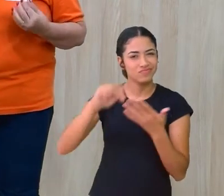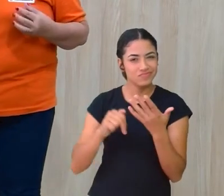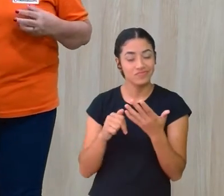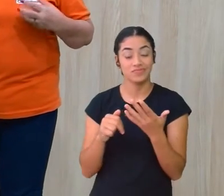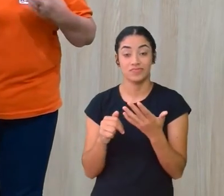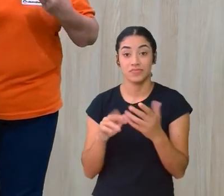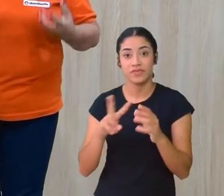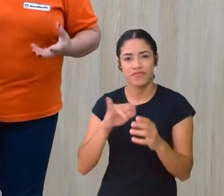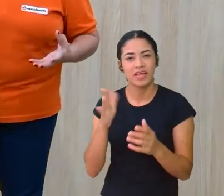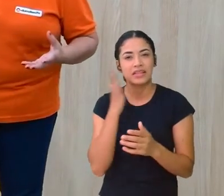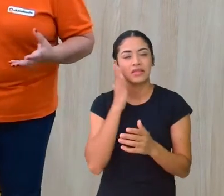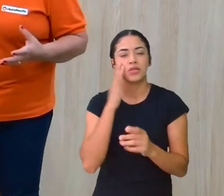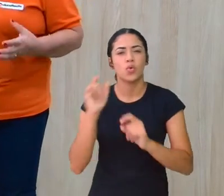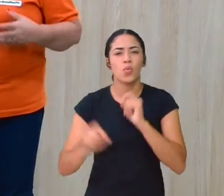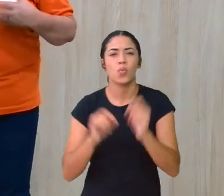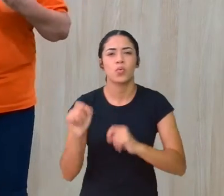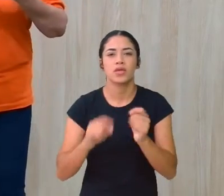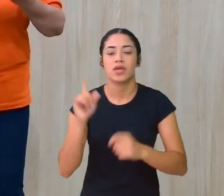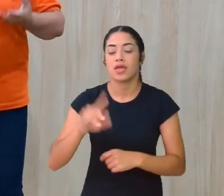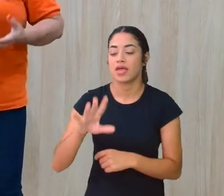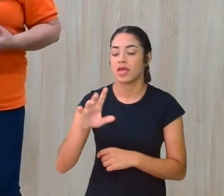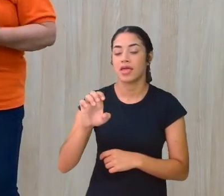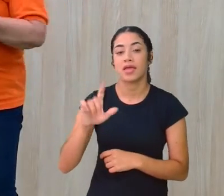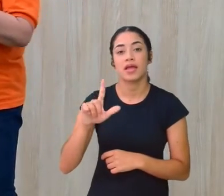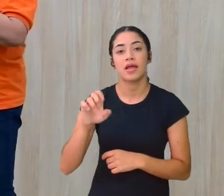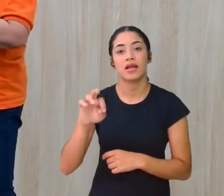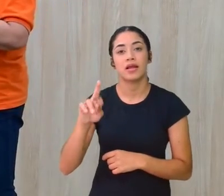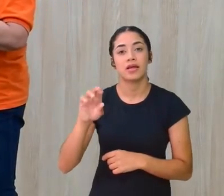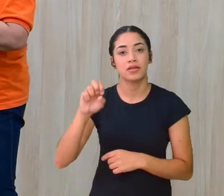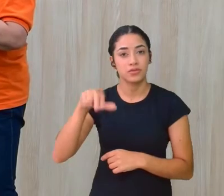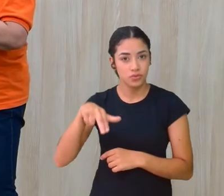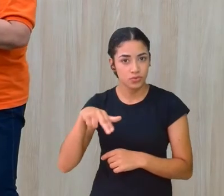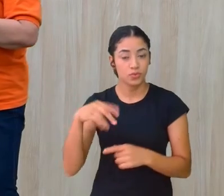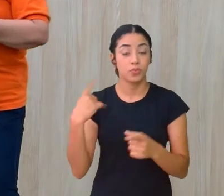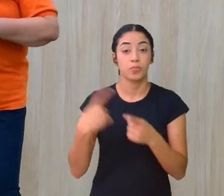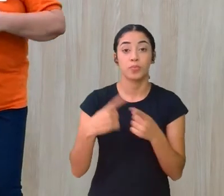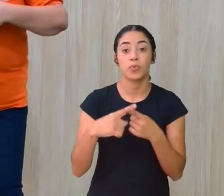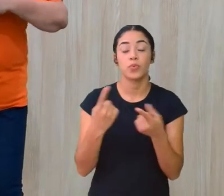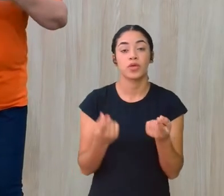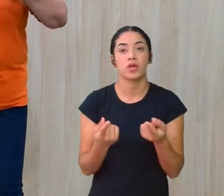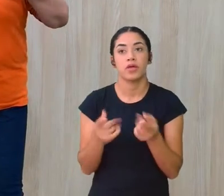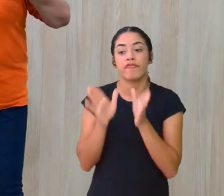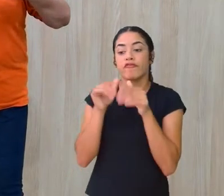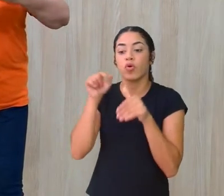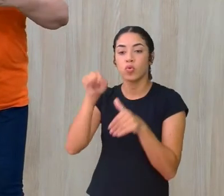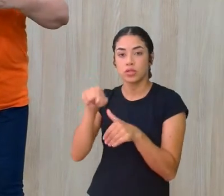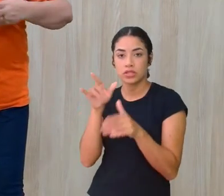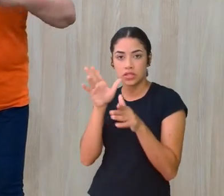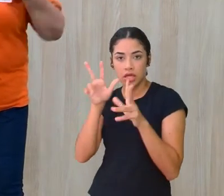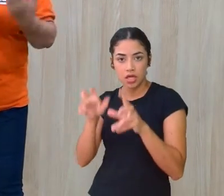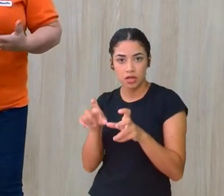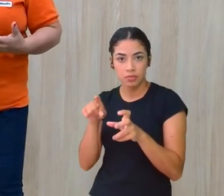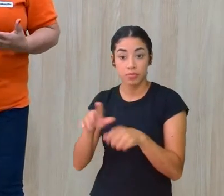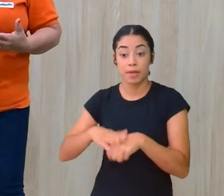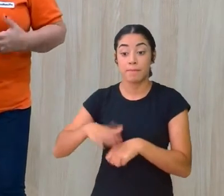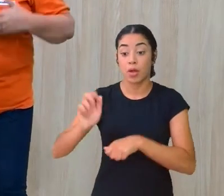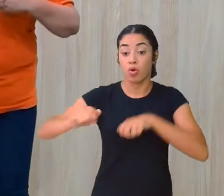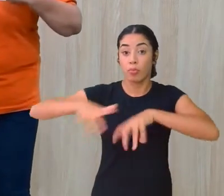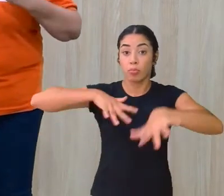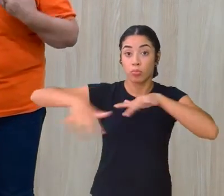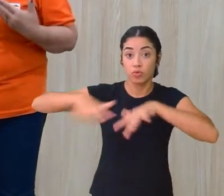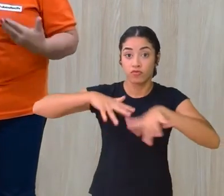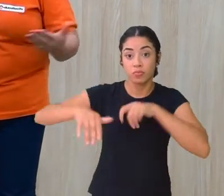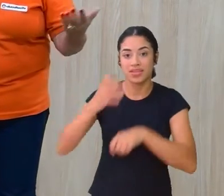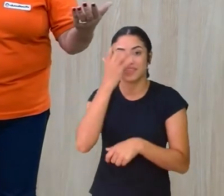agora. O que são esses elétrons e por que na questão do condutor elétrico? esses elétrons estão em maior movimento e